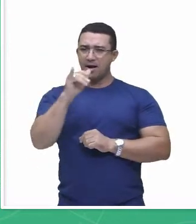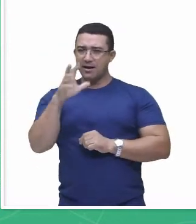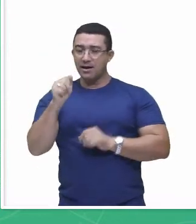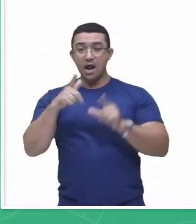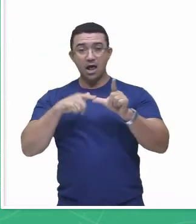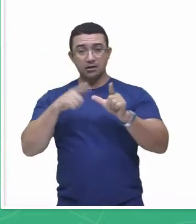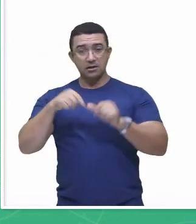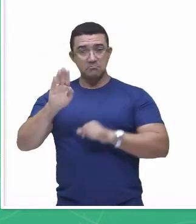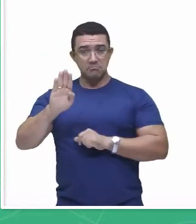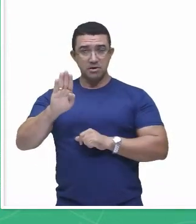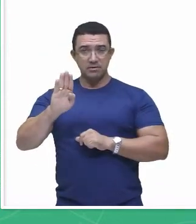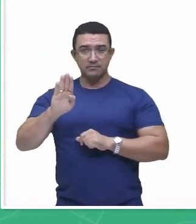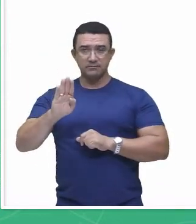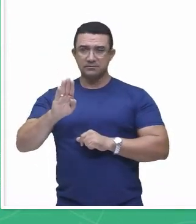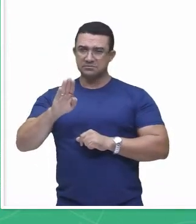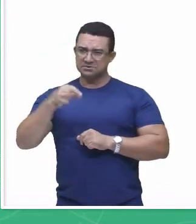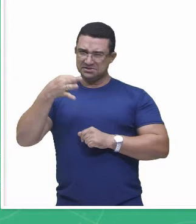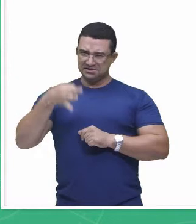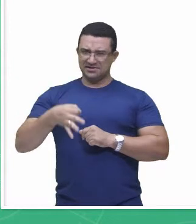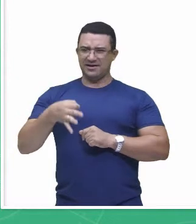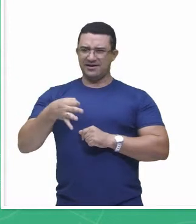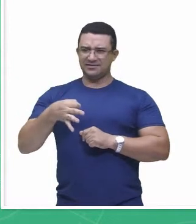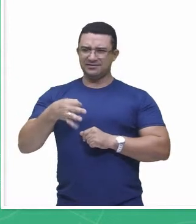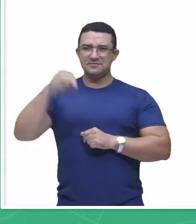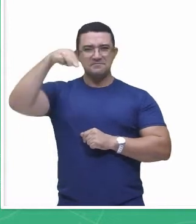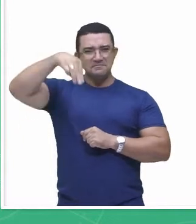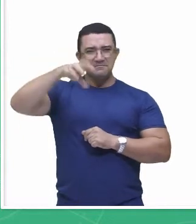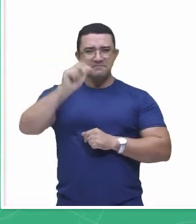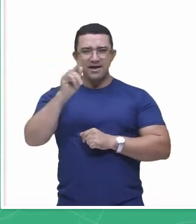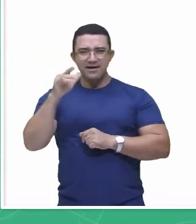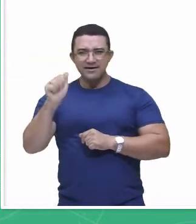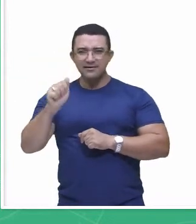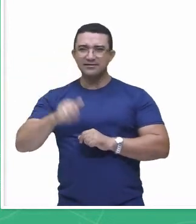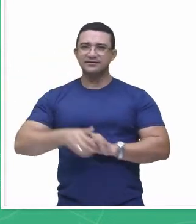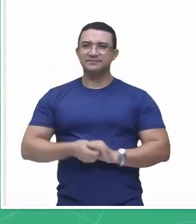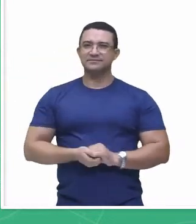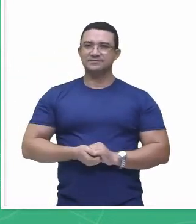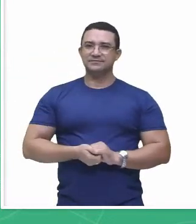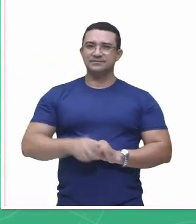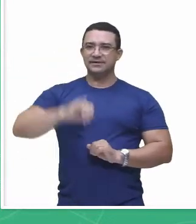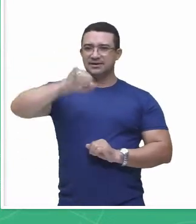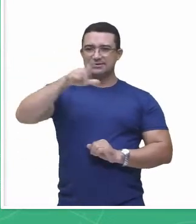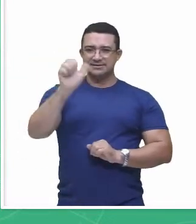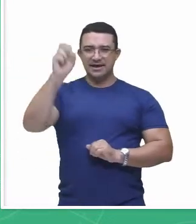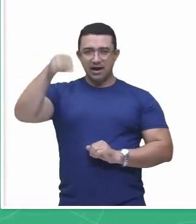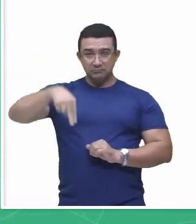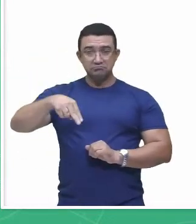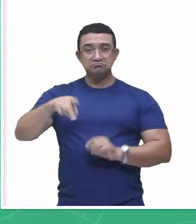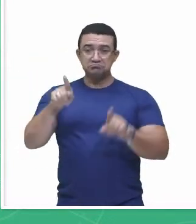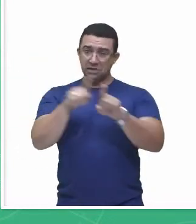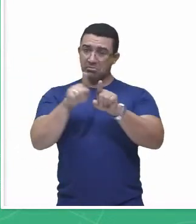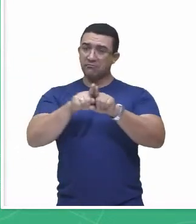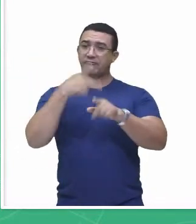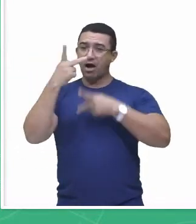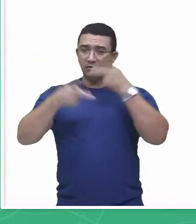letra B. Será que a Maria acertou? Temos a próxima, o Jean disse que é a letra D.